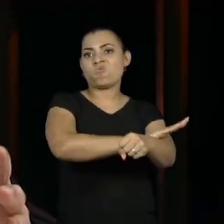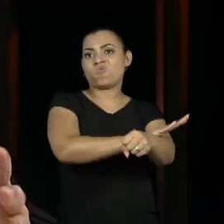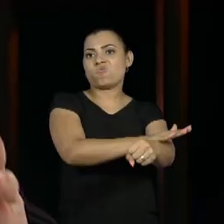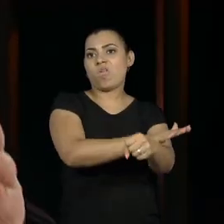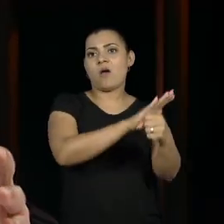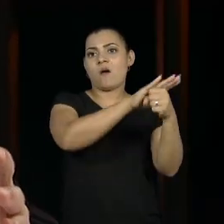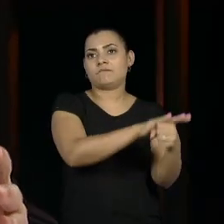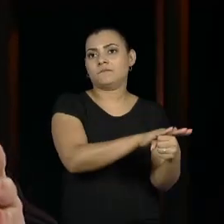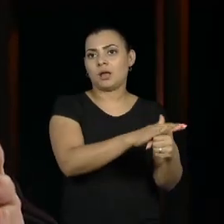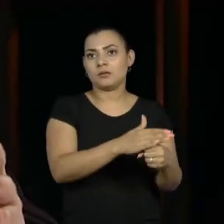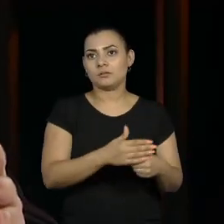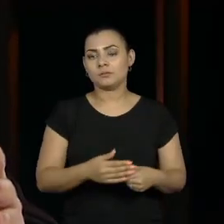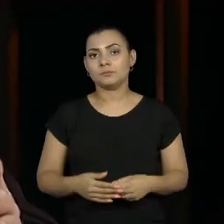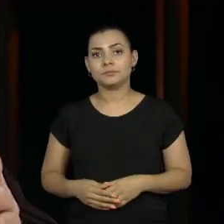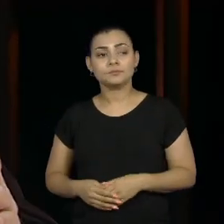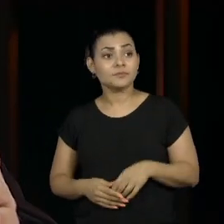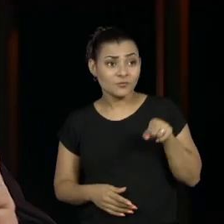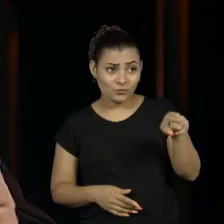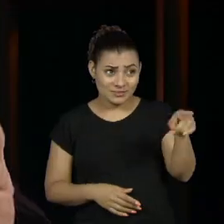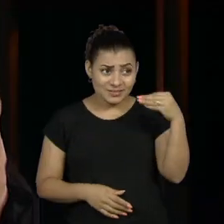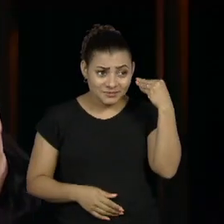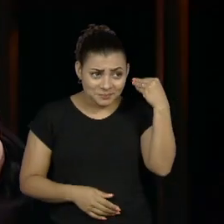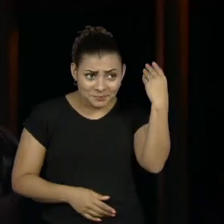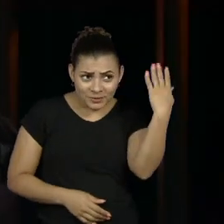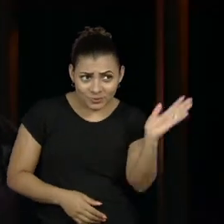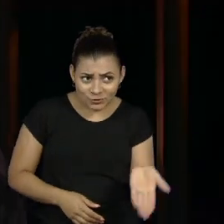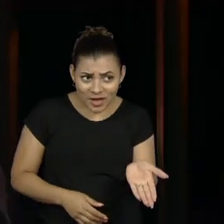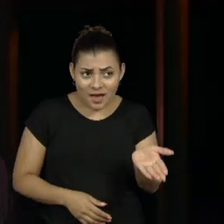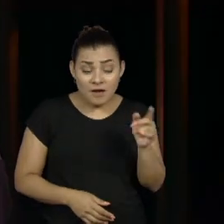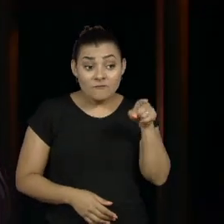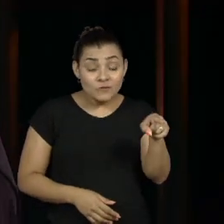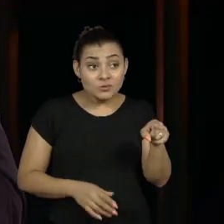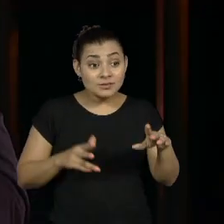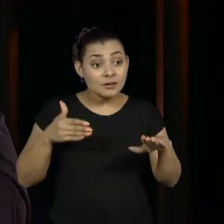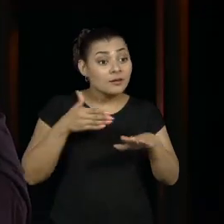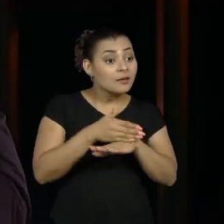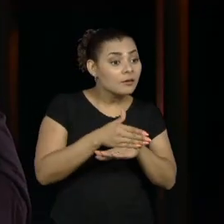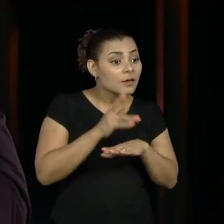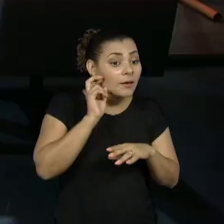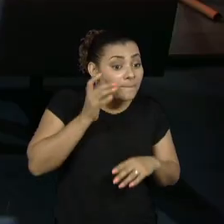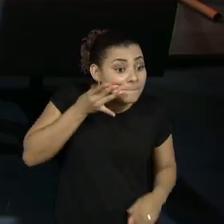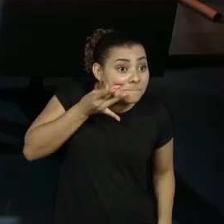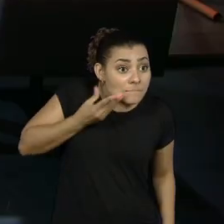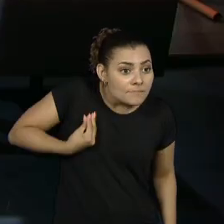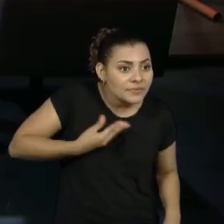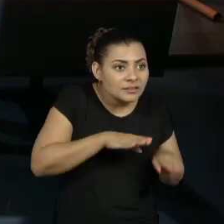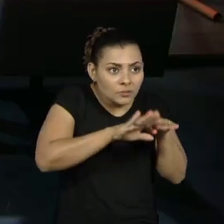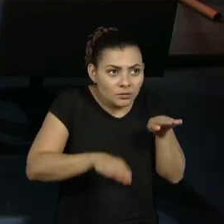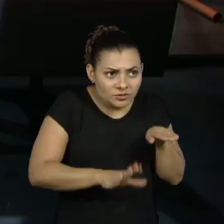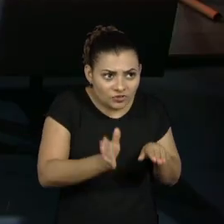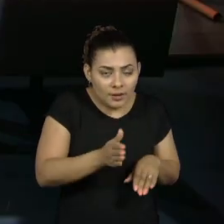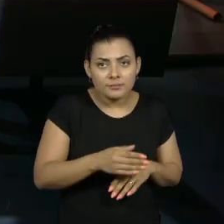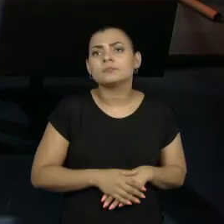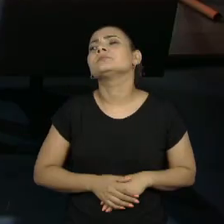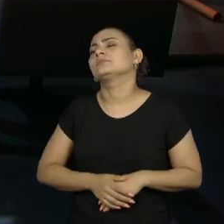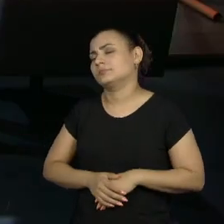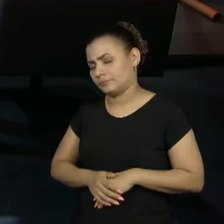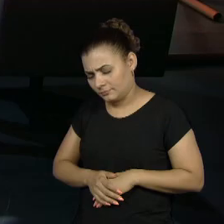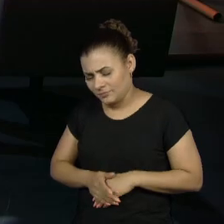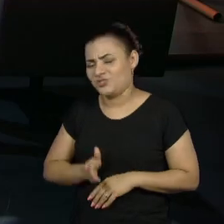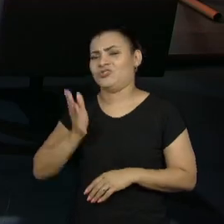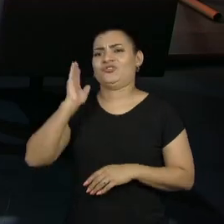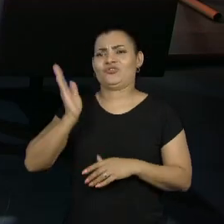já viveu algum momento que você esteve com a desigualdade a muitos